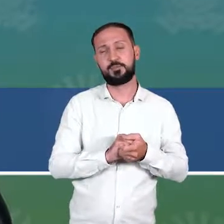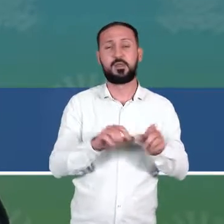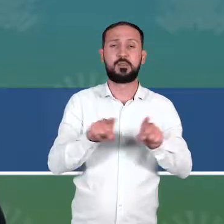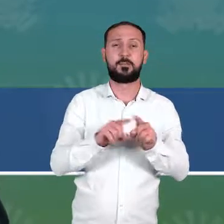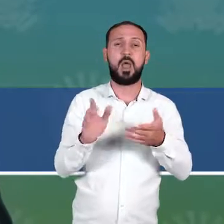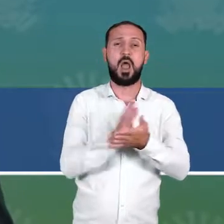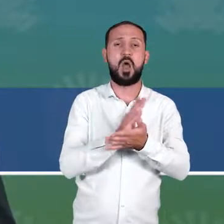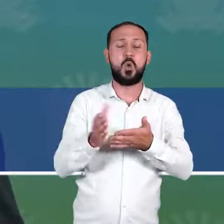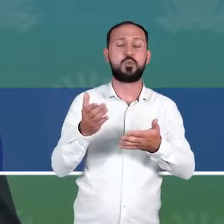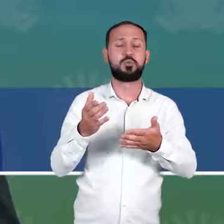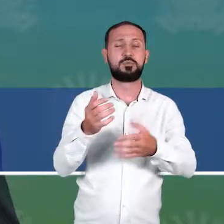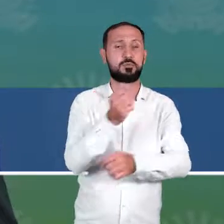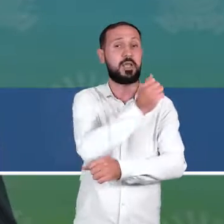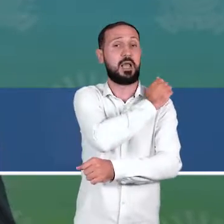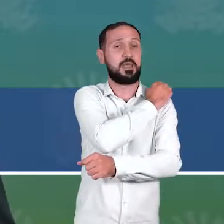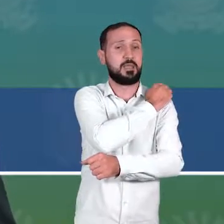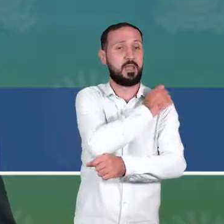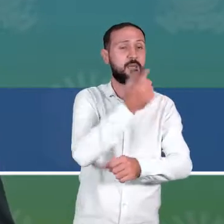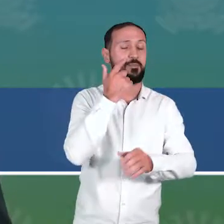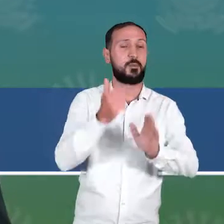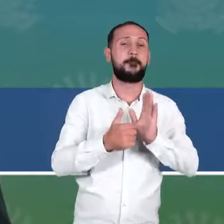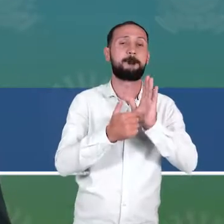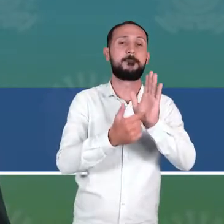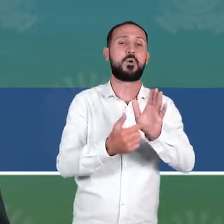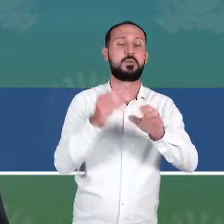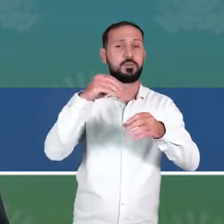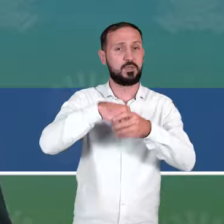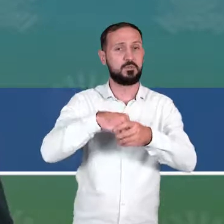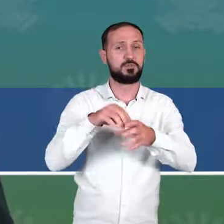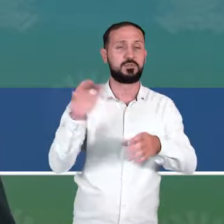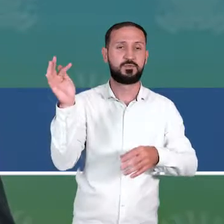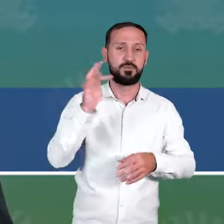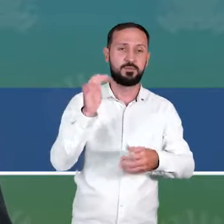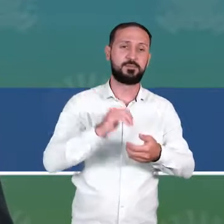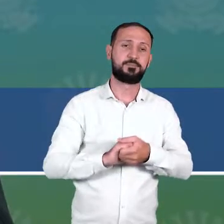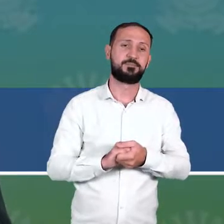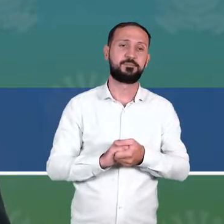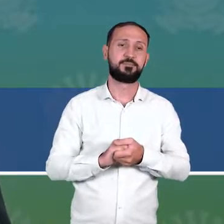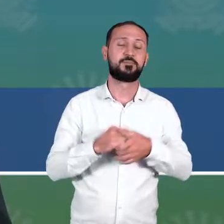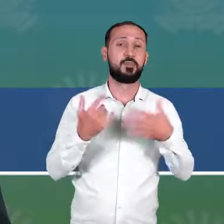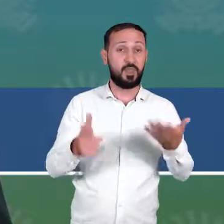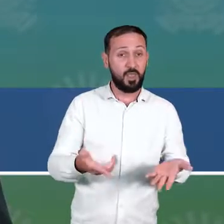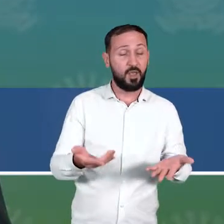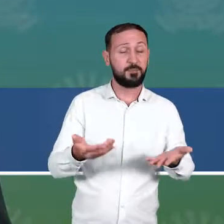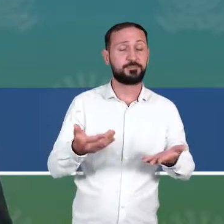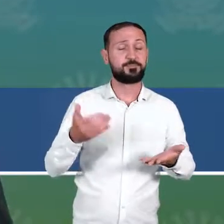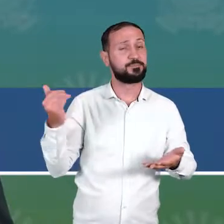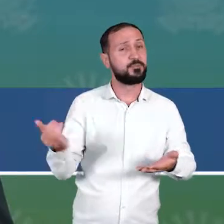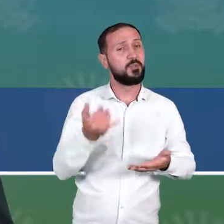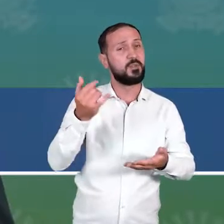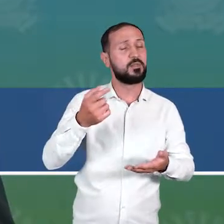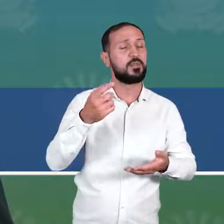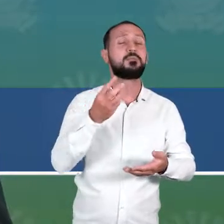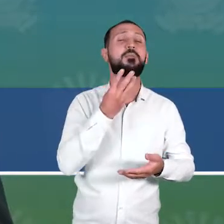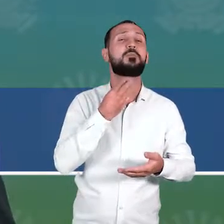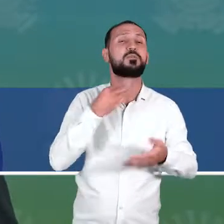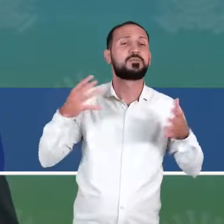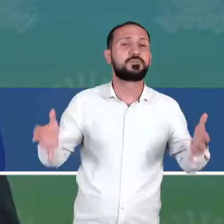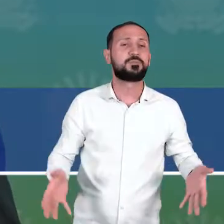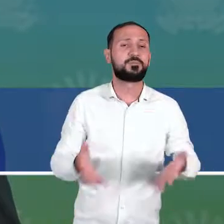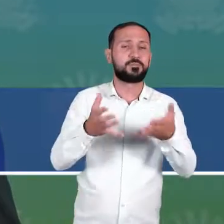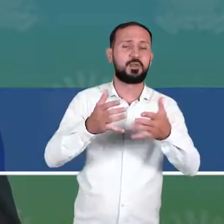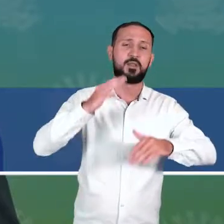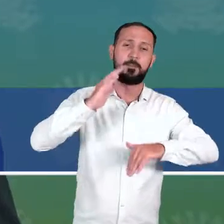alguns acadêmicos que se destacam nas universidades. E isso é importante para a motivação, valorização